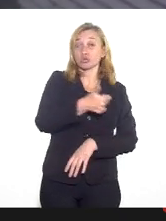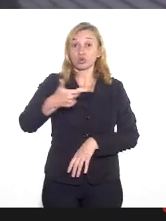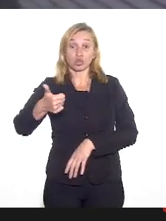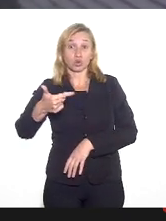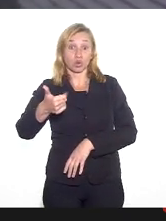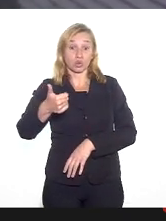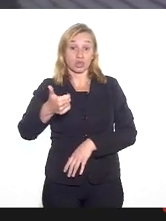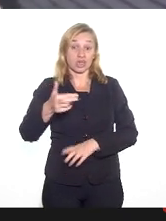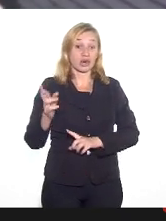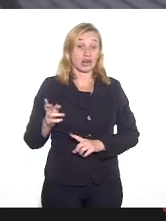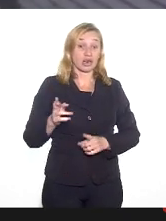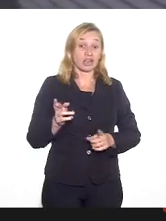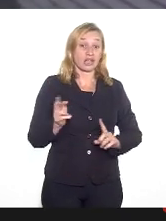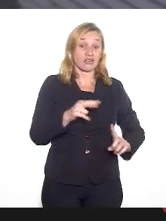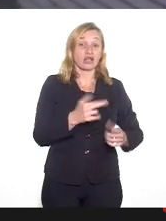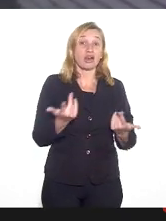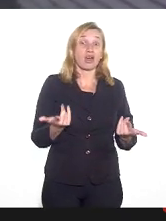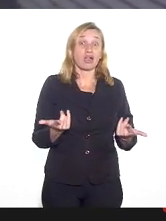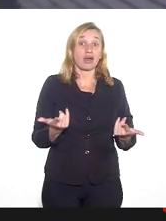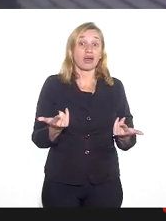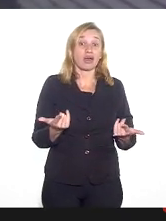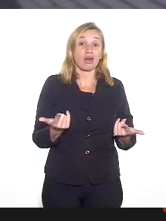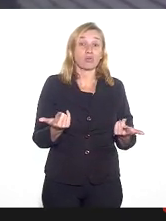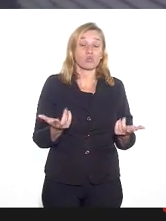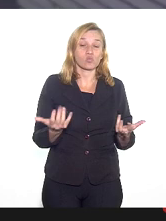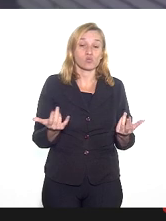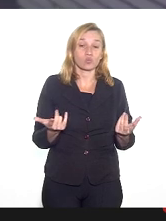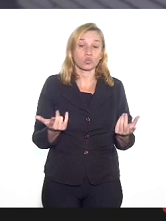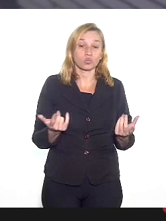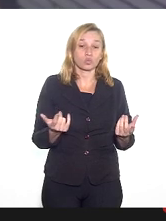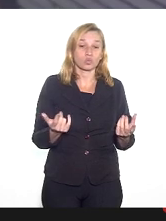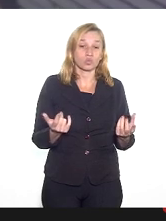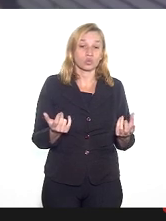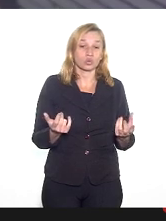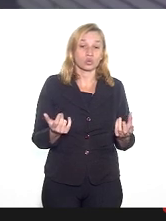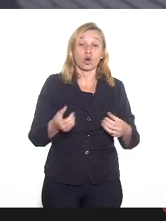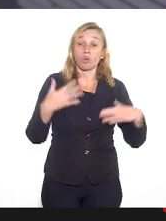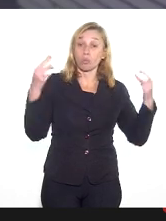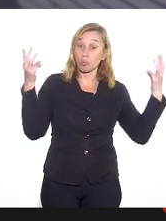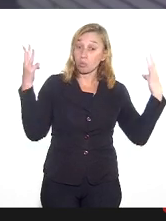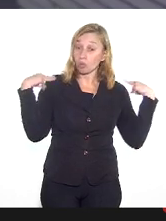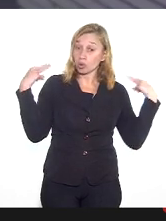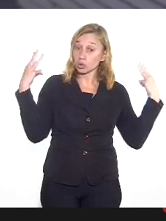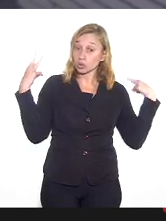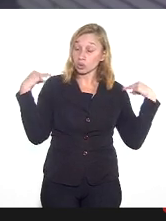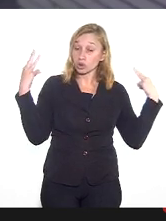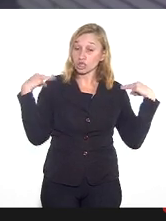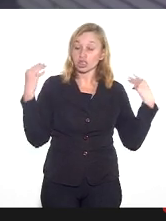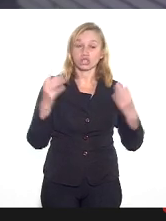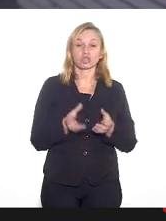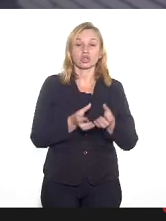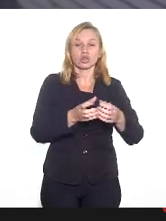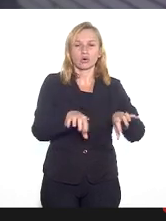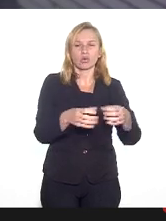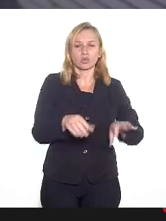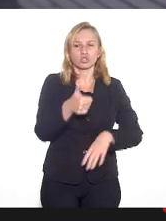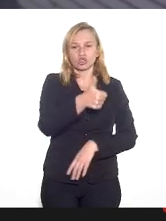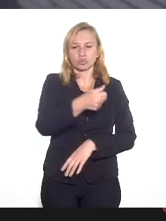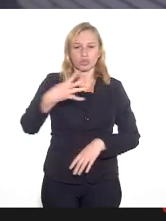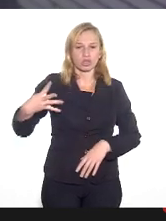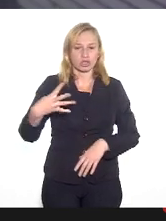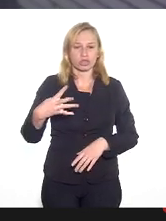é referente a bombeiros motoristas, o concurso de 2014, que